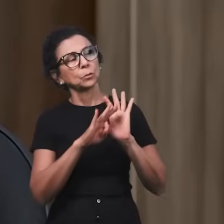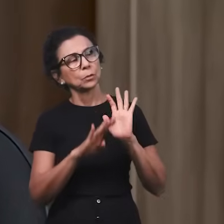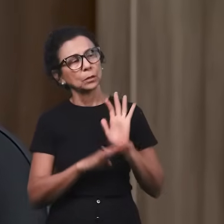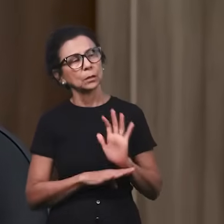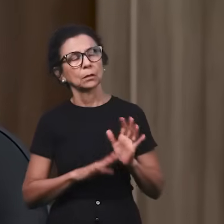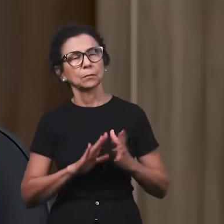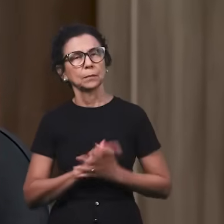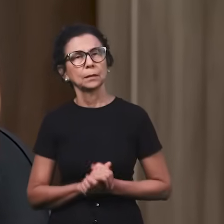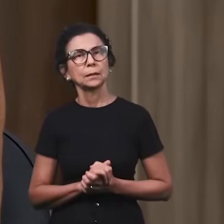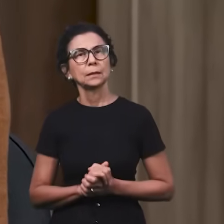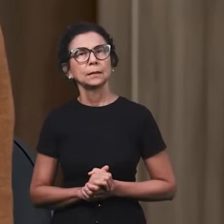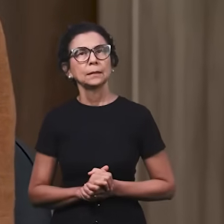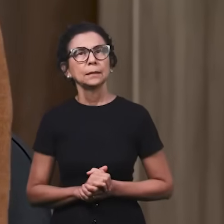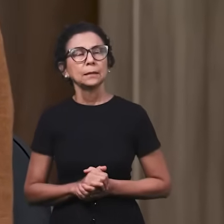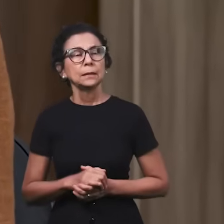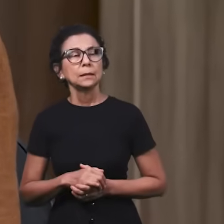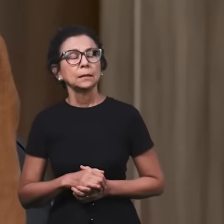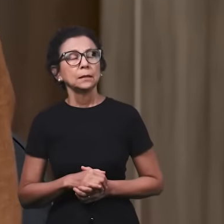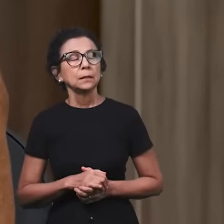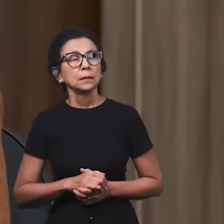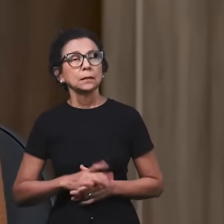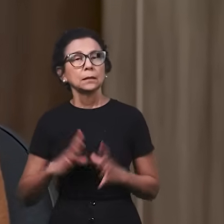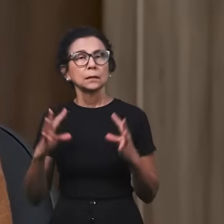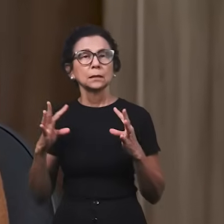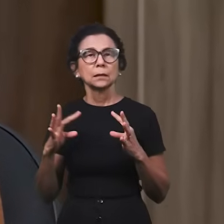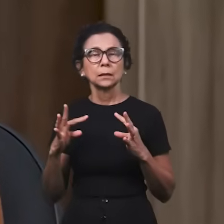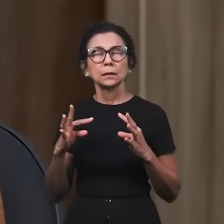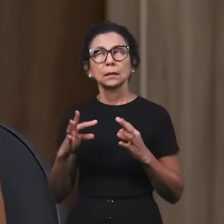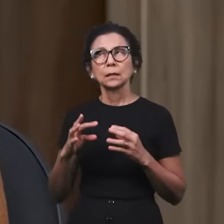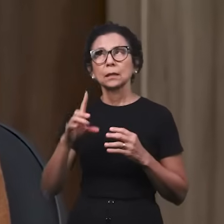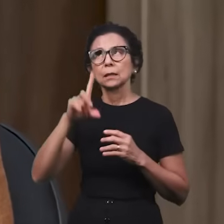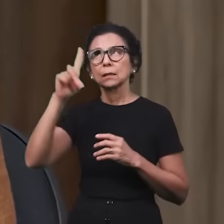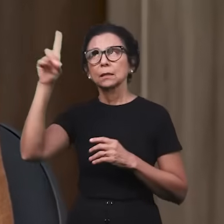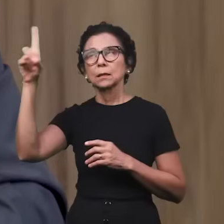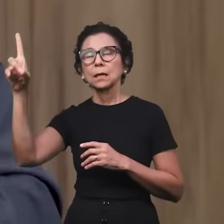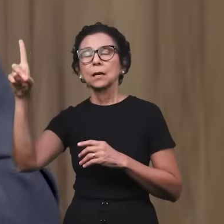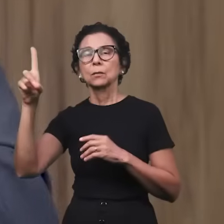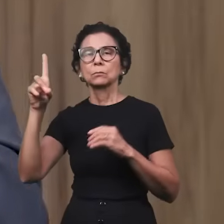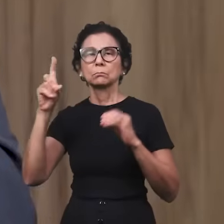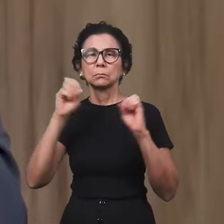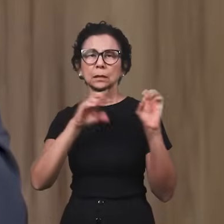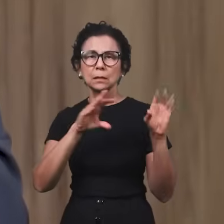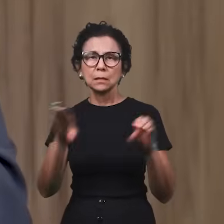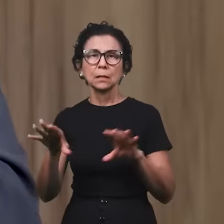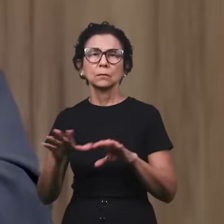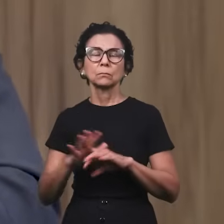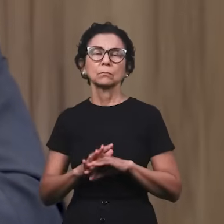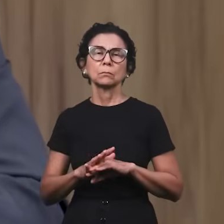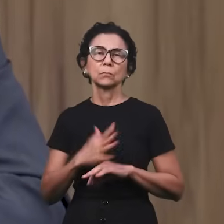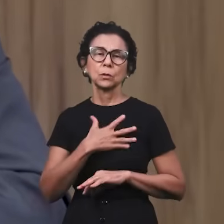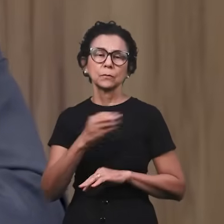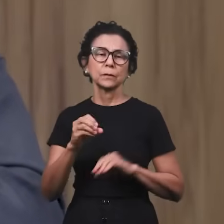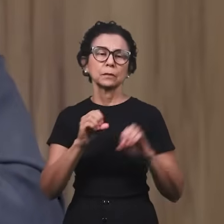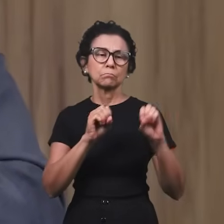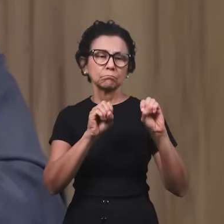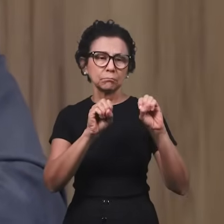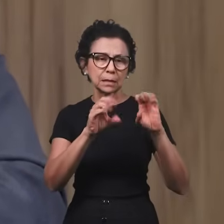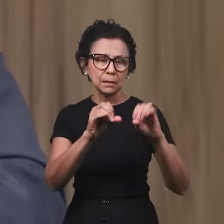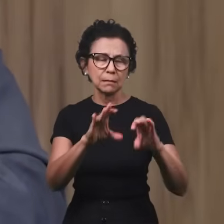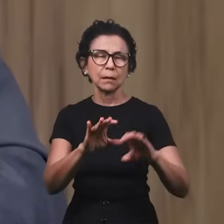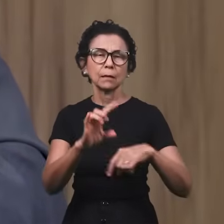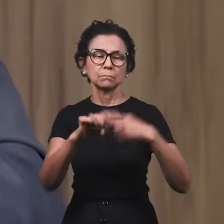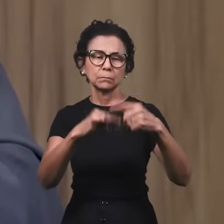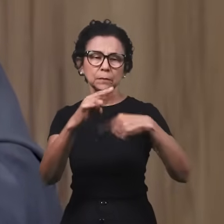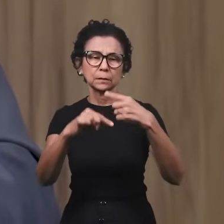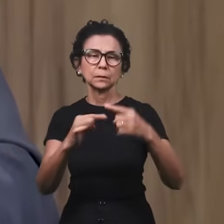importância maior que é transmitirmos aquilo que o Senhor tem nos concedido? Uma coisa que eu vejo